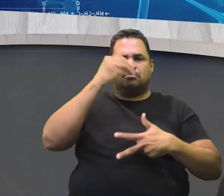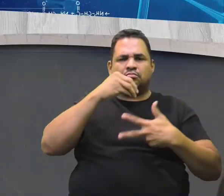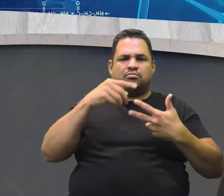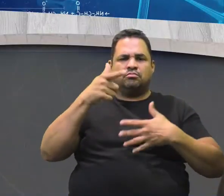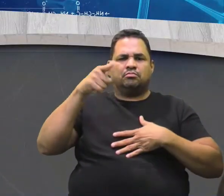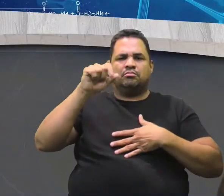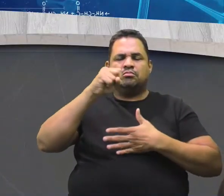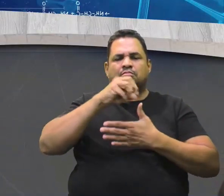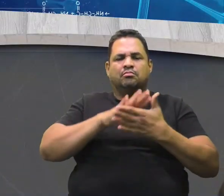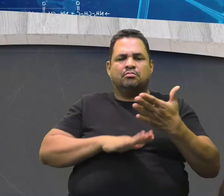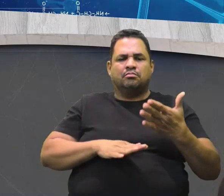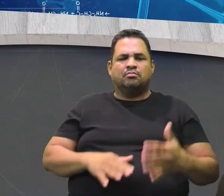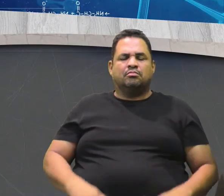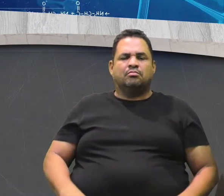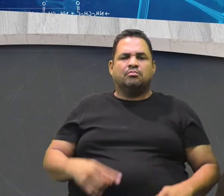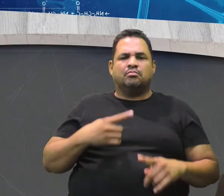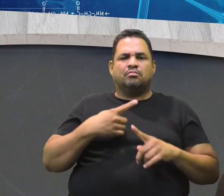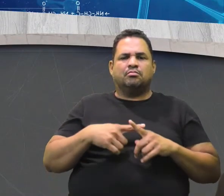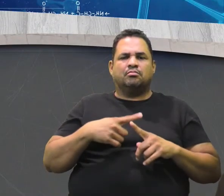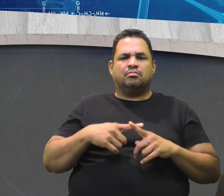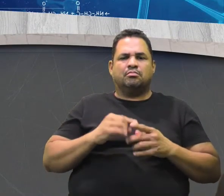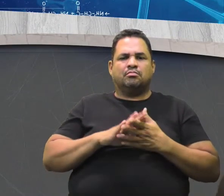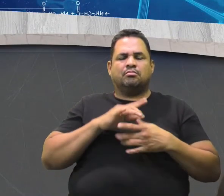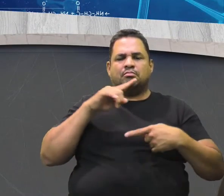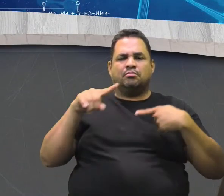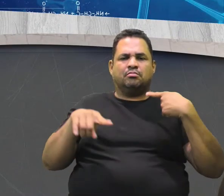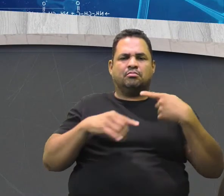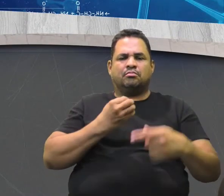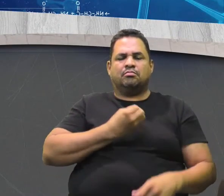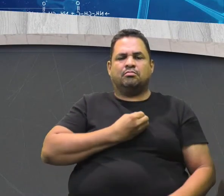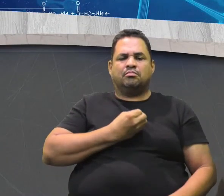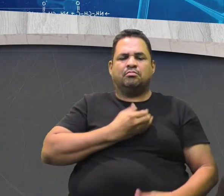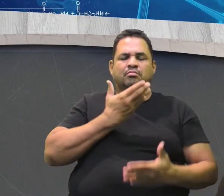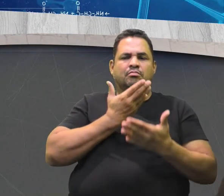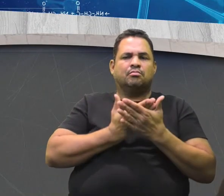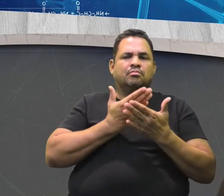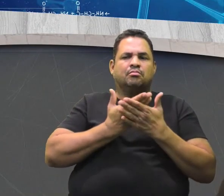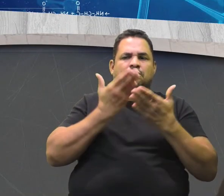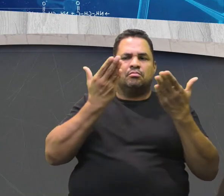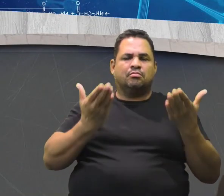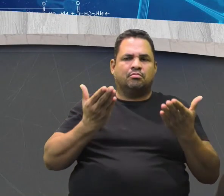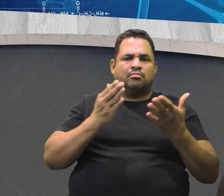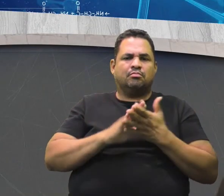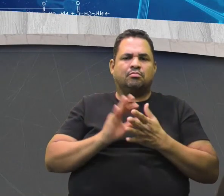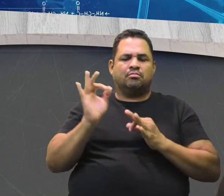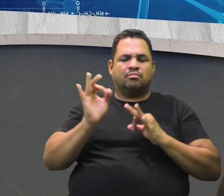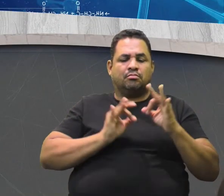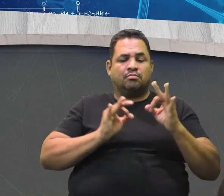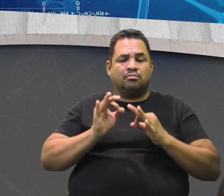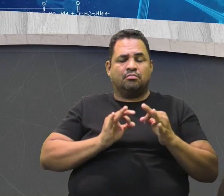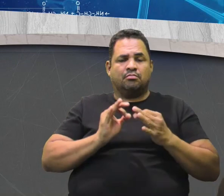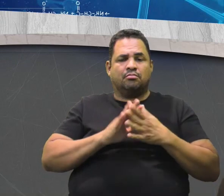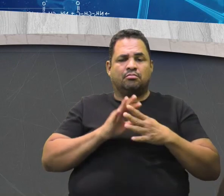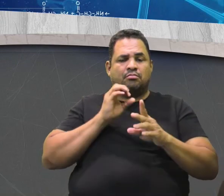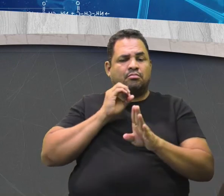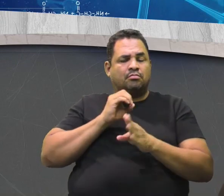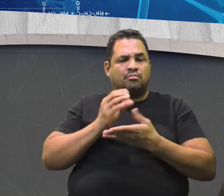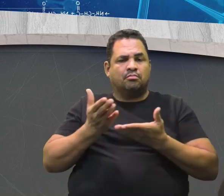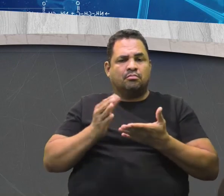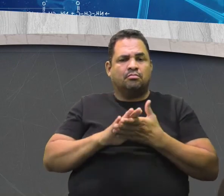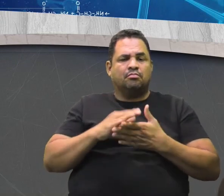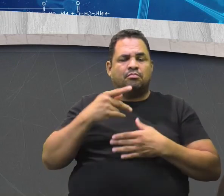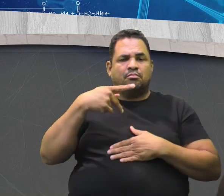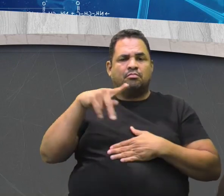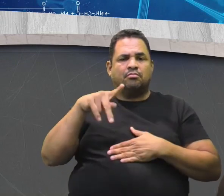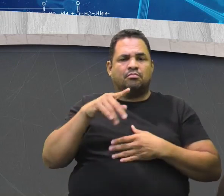entre outras questões do Enem, porque o objetivo número 1 dessa aula foi preparar você, meu caro aluno,